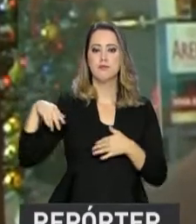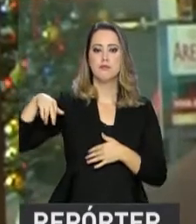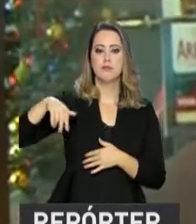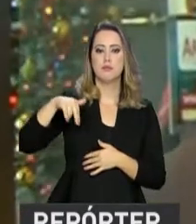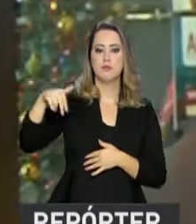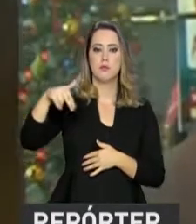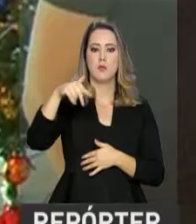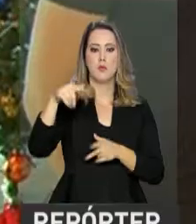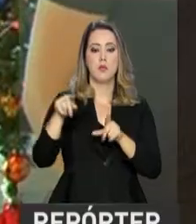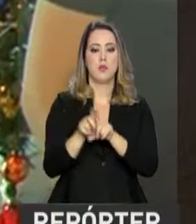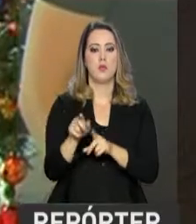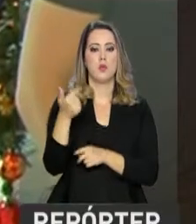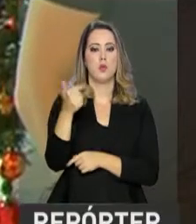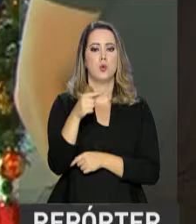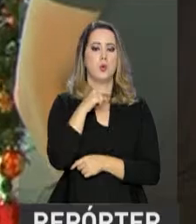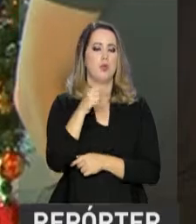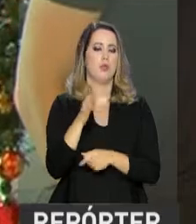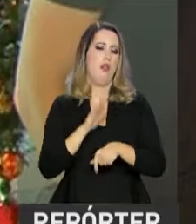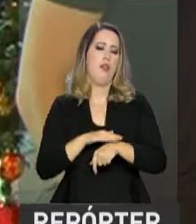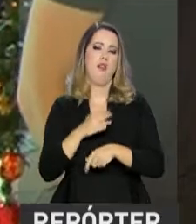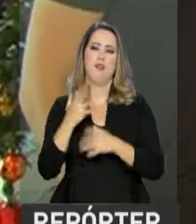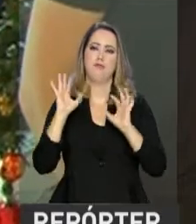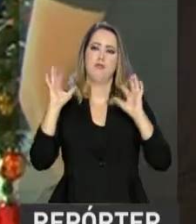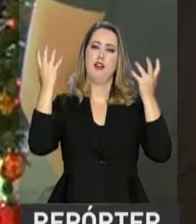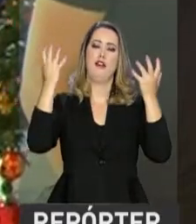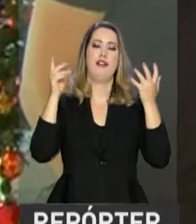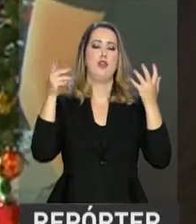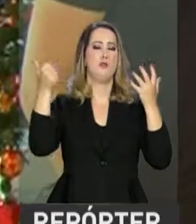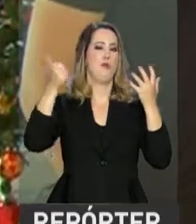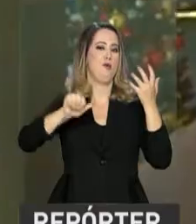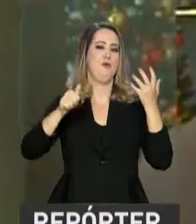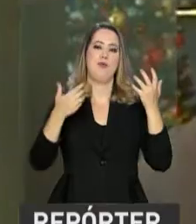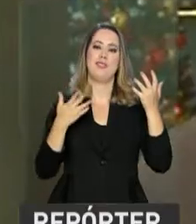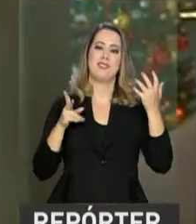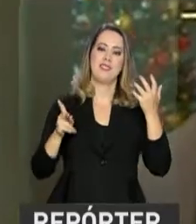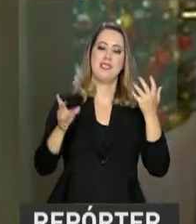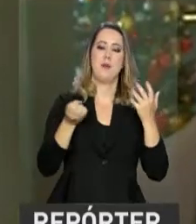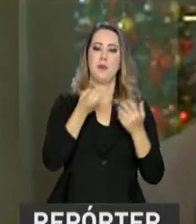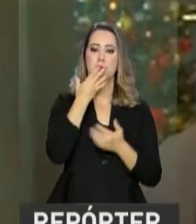em Copacabana, não tem tempo ruim para quem está na cidade maravilhosa.